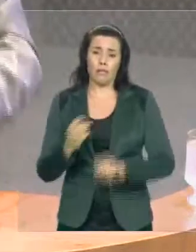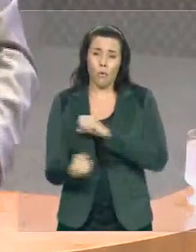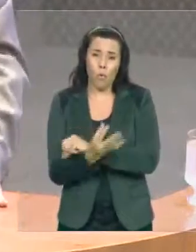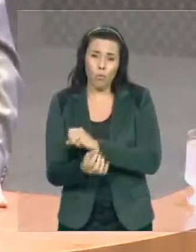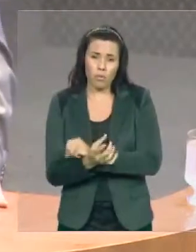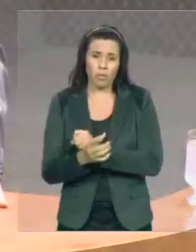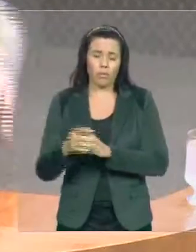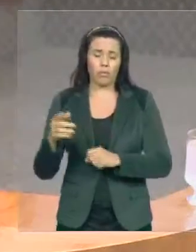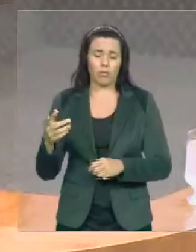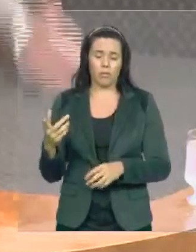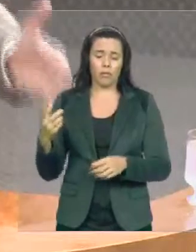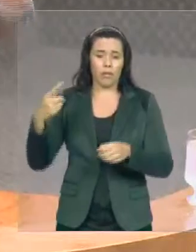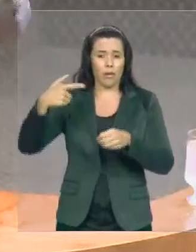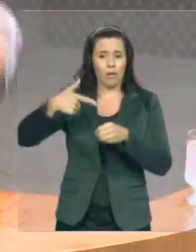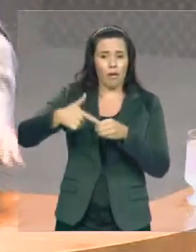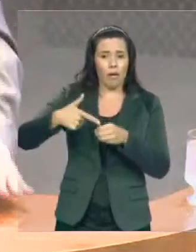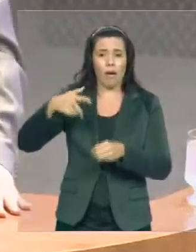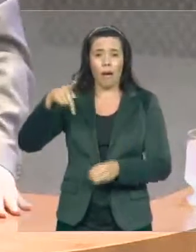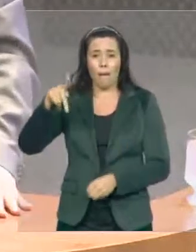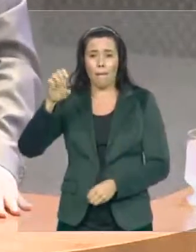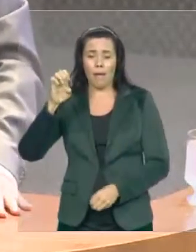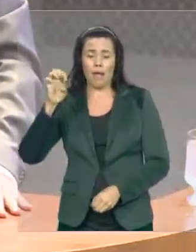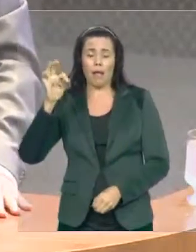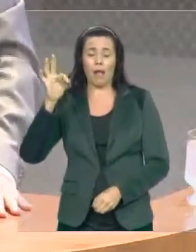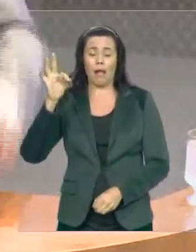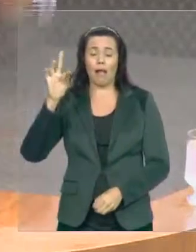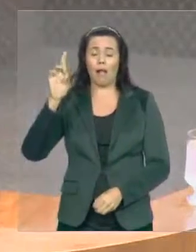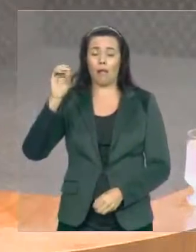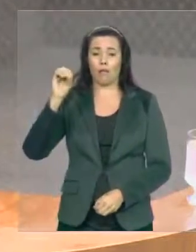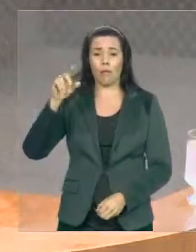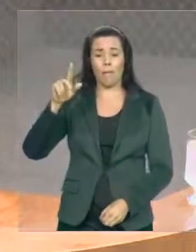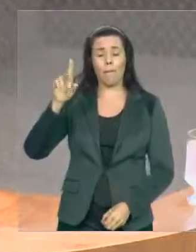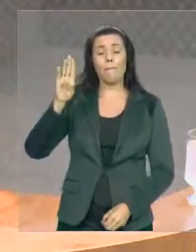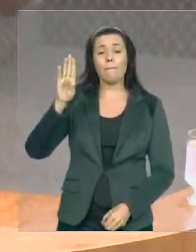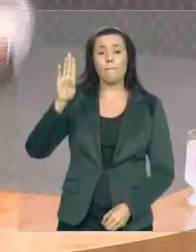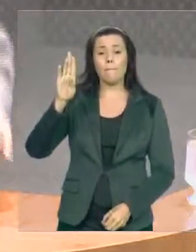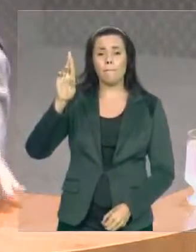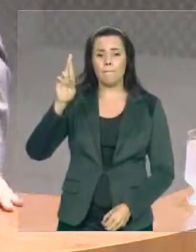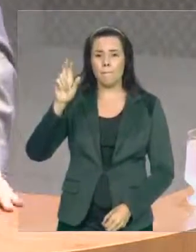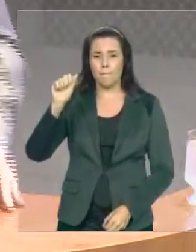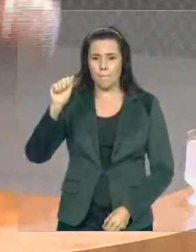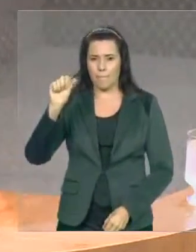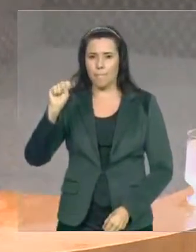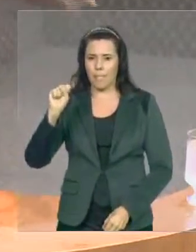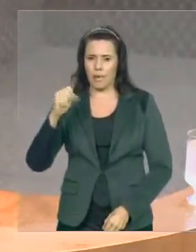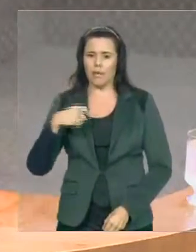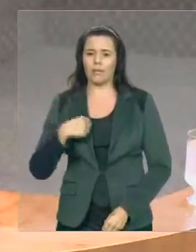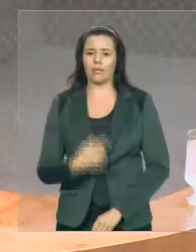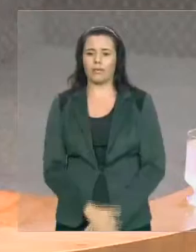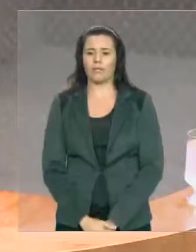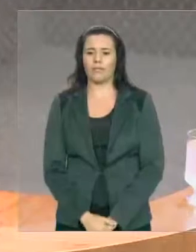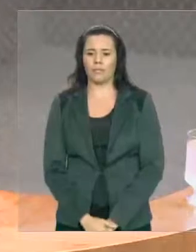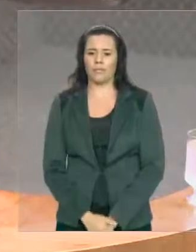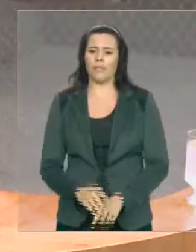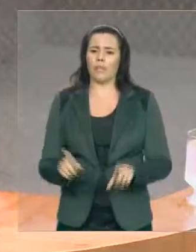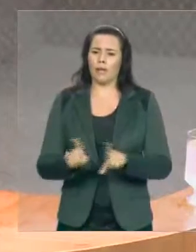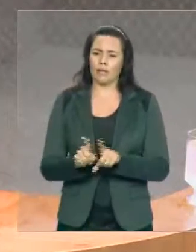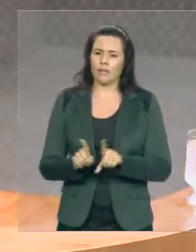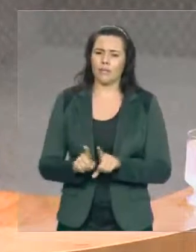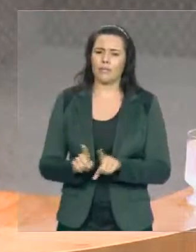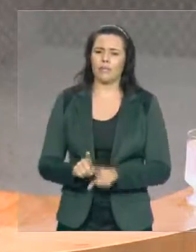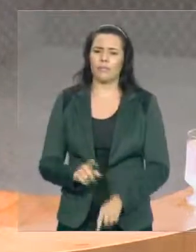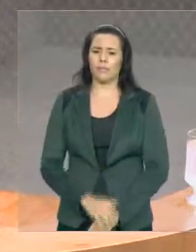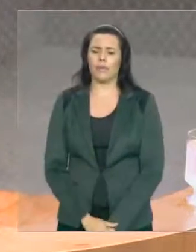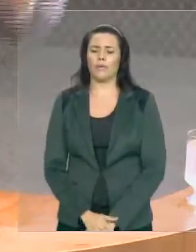grandes empreiteiras que estavam envolvidas na corrupção, não participando do Ministério Público Federal, que tem reclamado sistematicamente